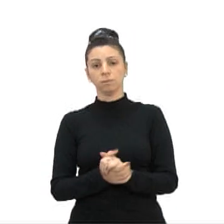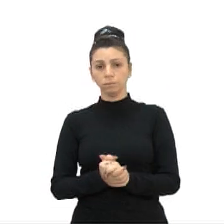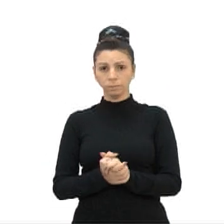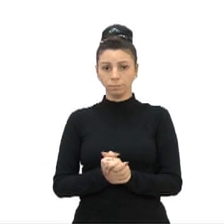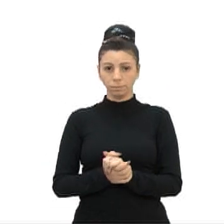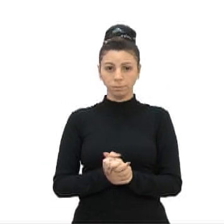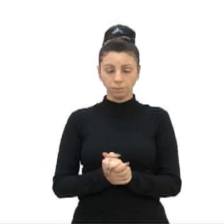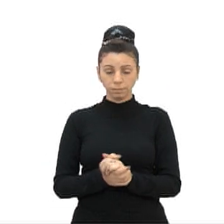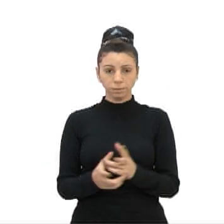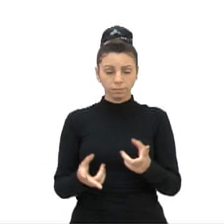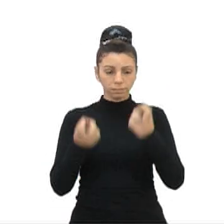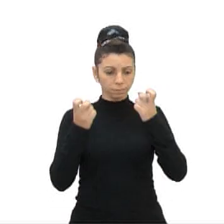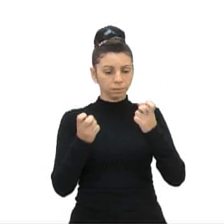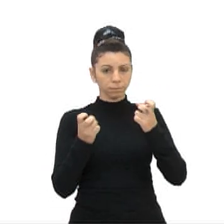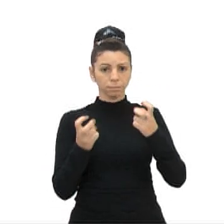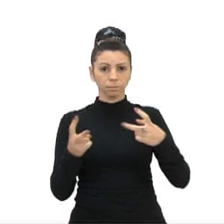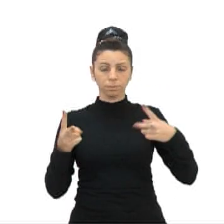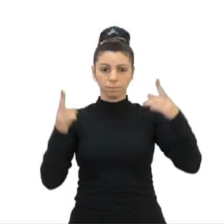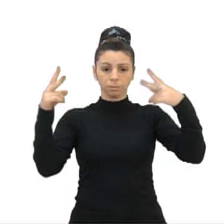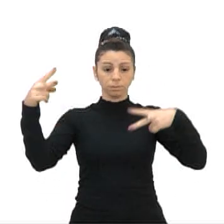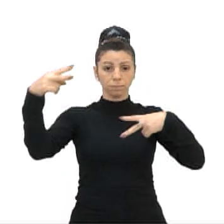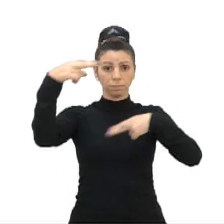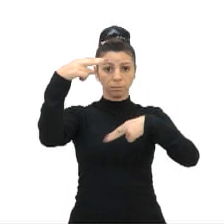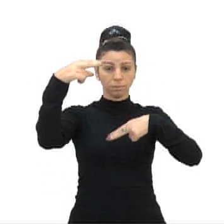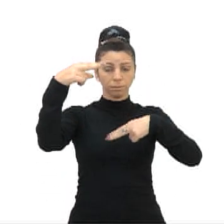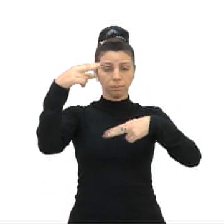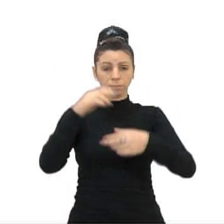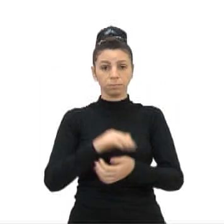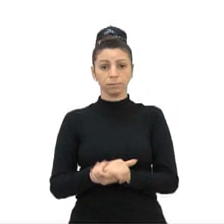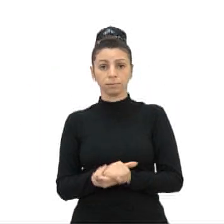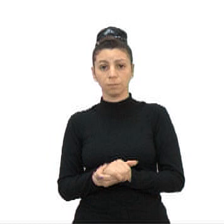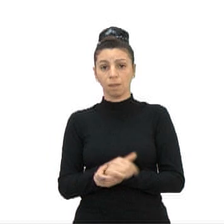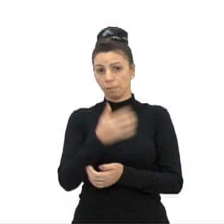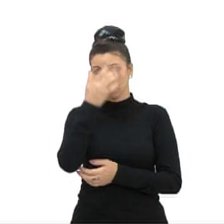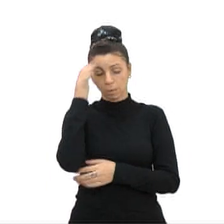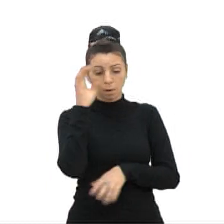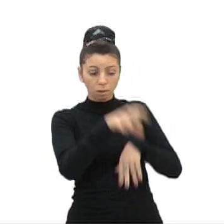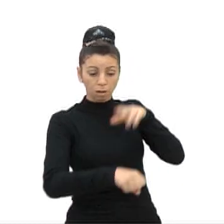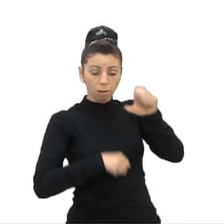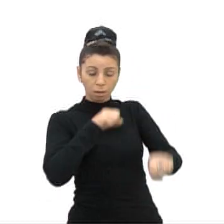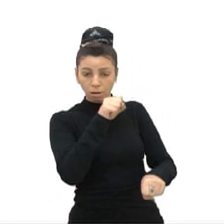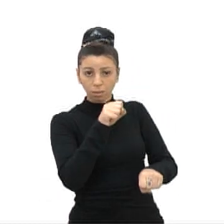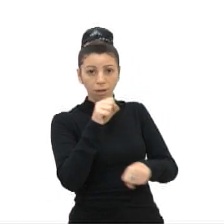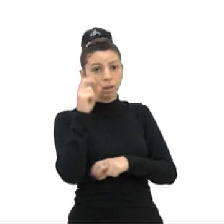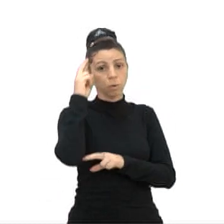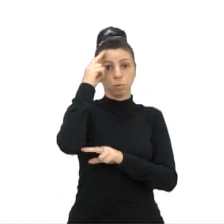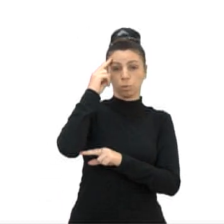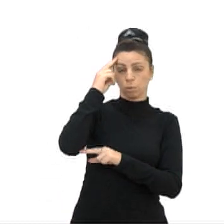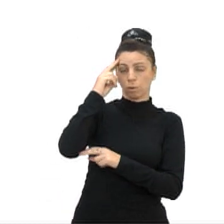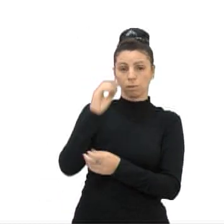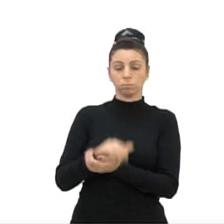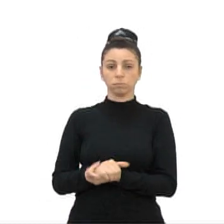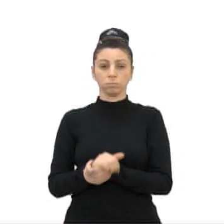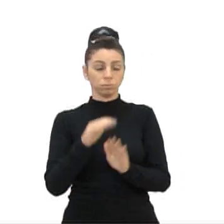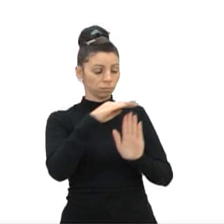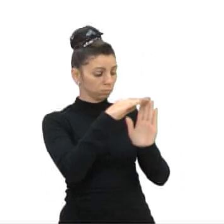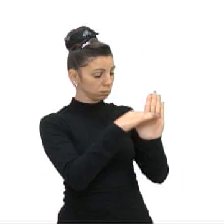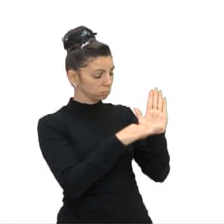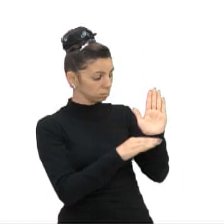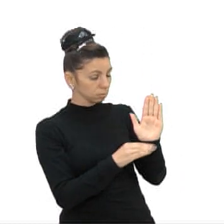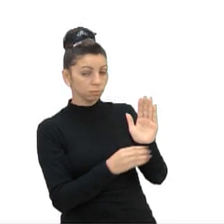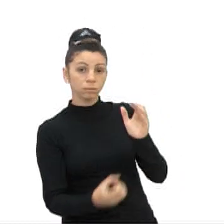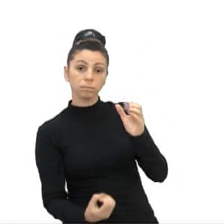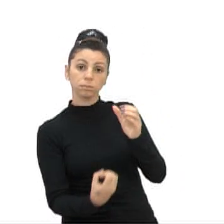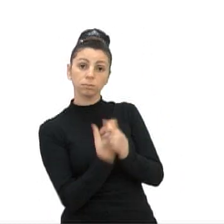da crônica, Catadores de Tralhas e Sonhos, de Milton Raton, que exemplifique esses elementos